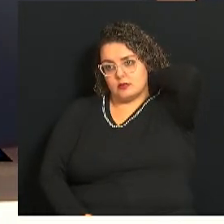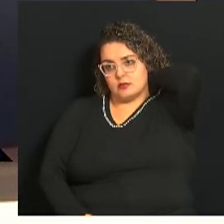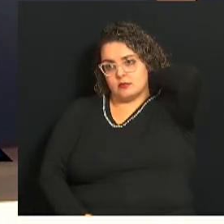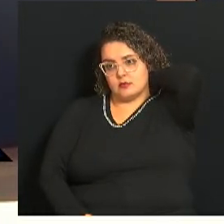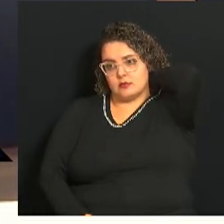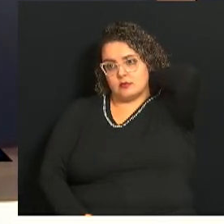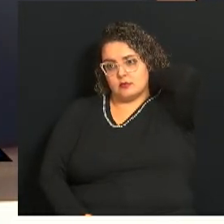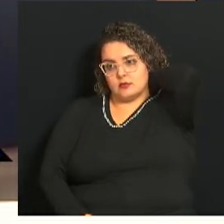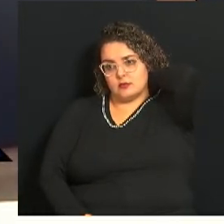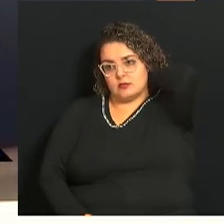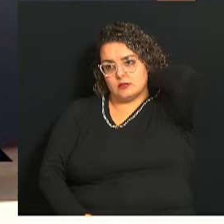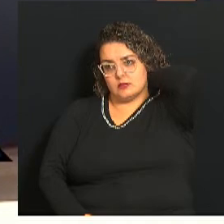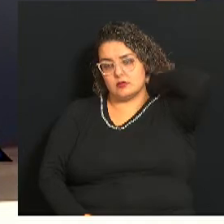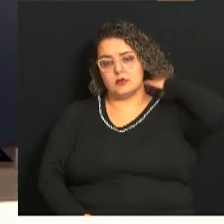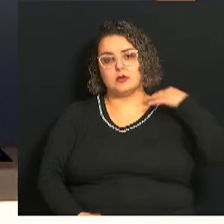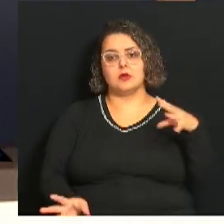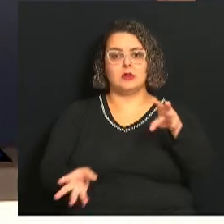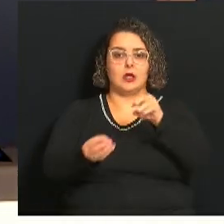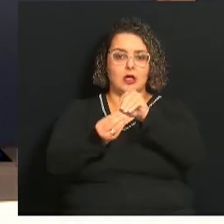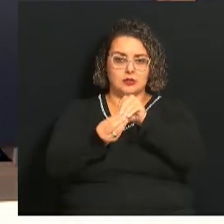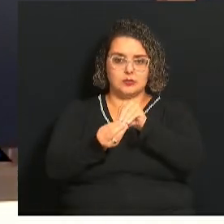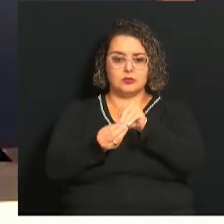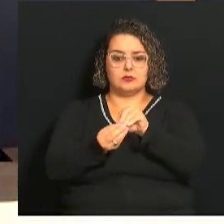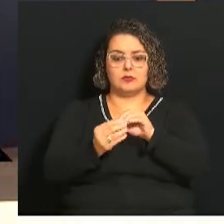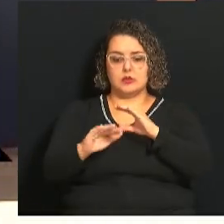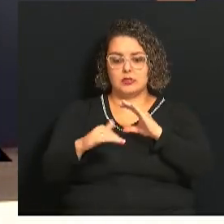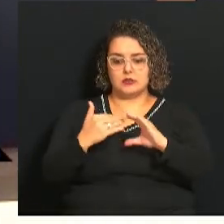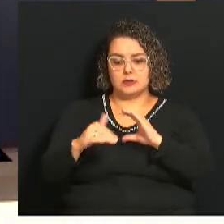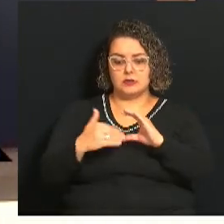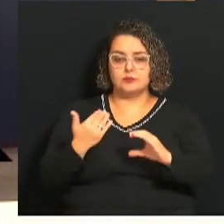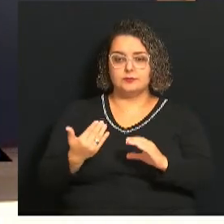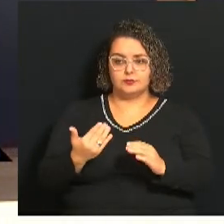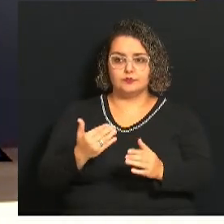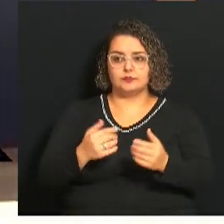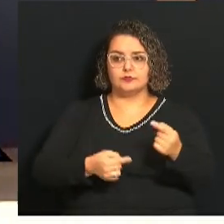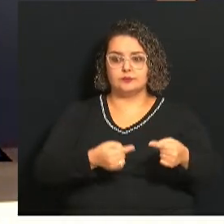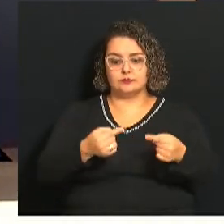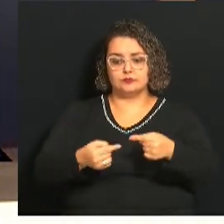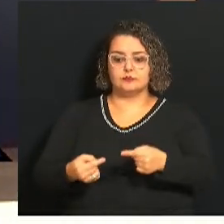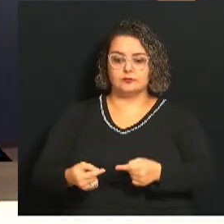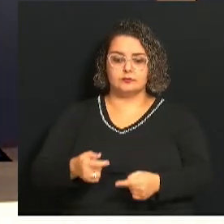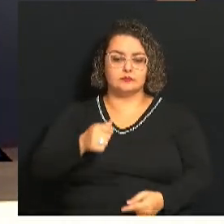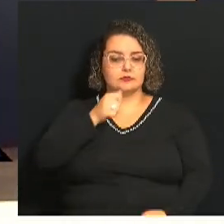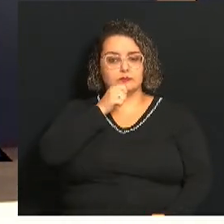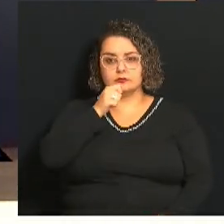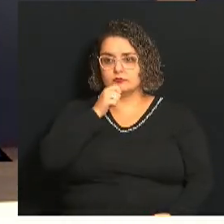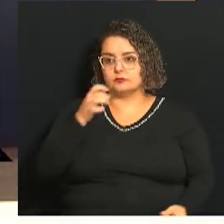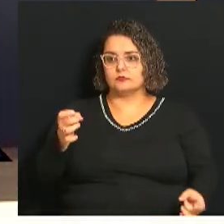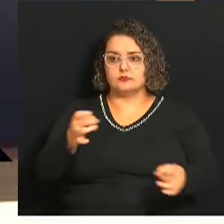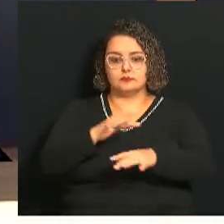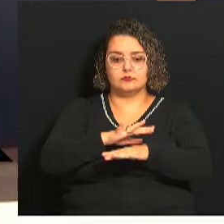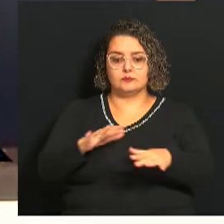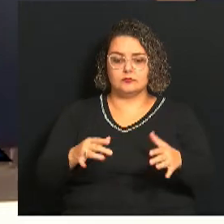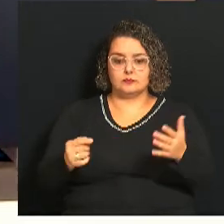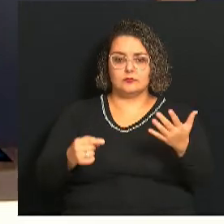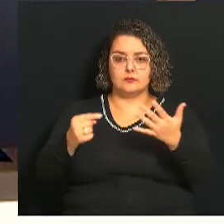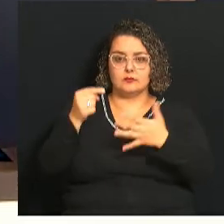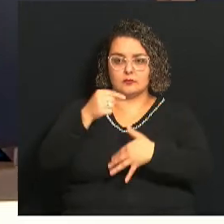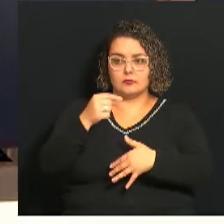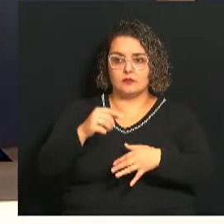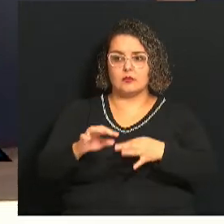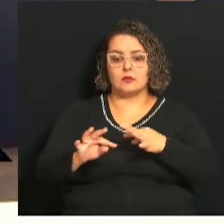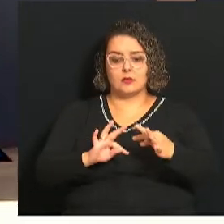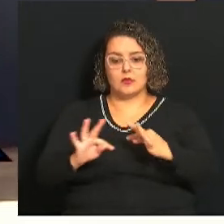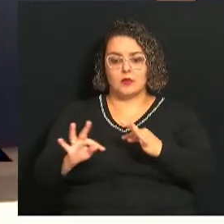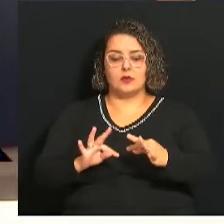algumas mensagens que eu recebi, mas assim, esse debate não esgotou o assunto. Algumas colocações técnicas,